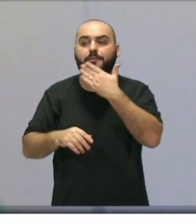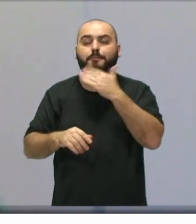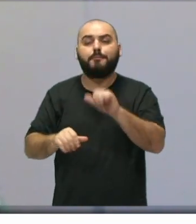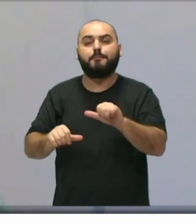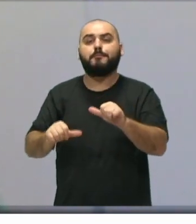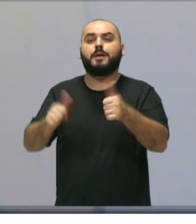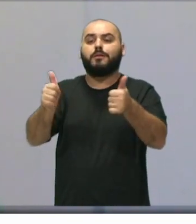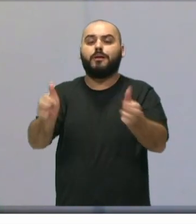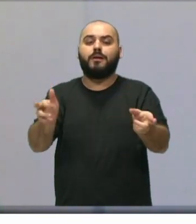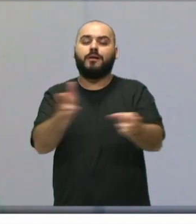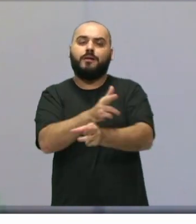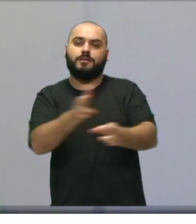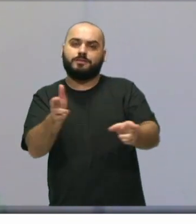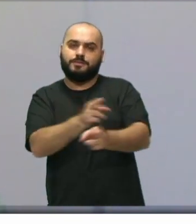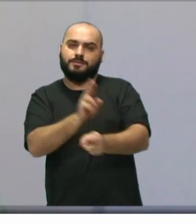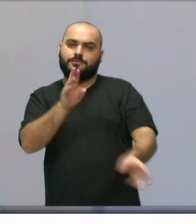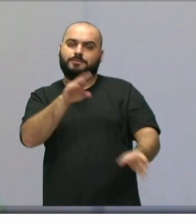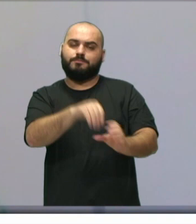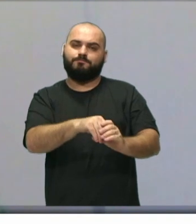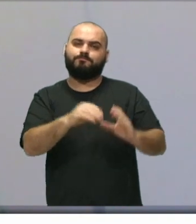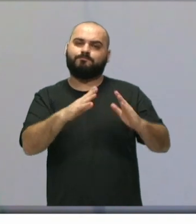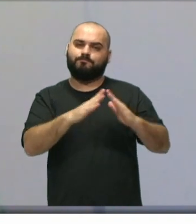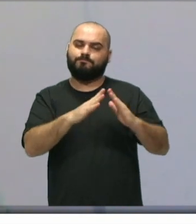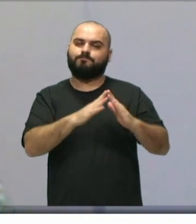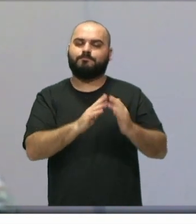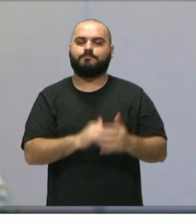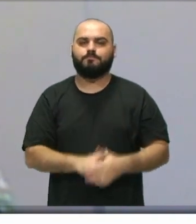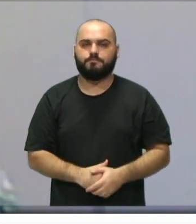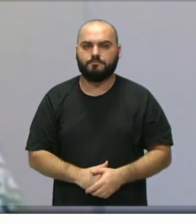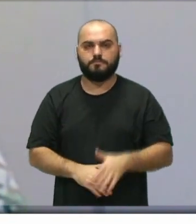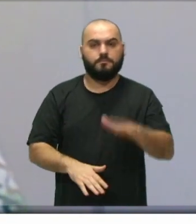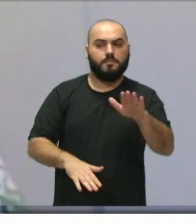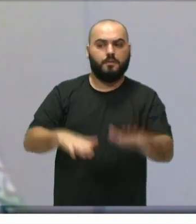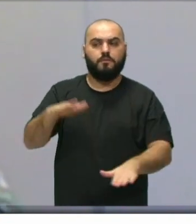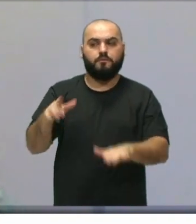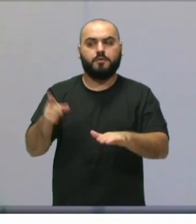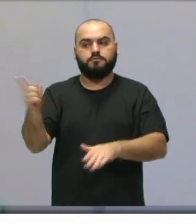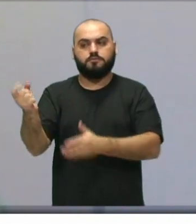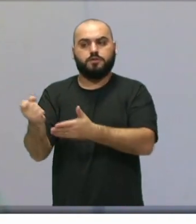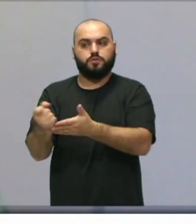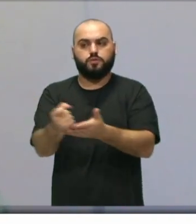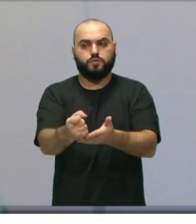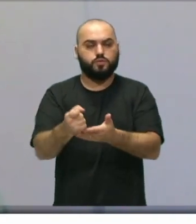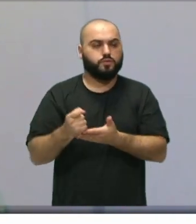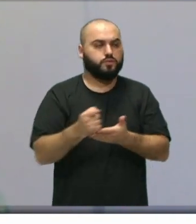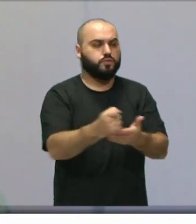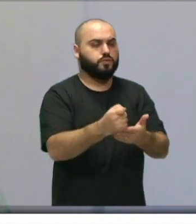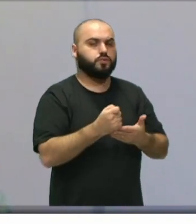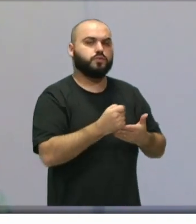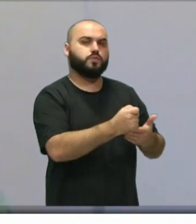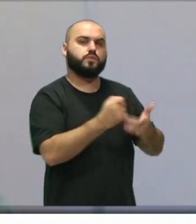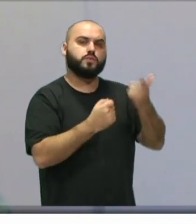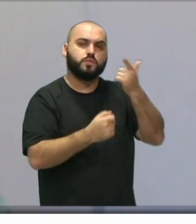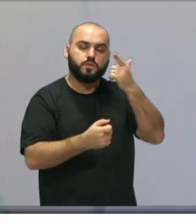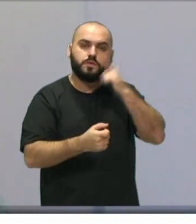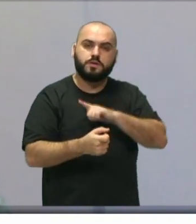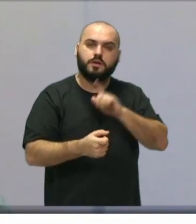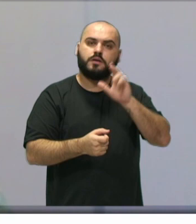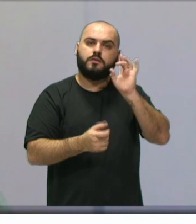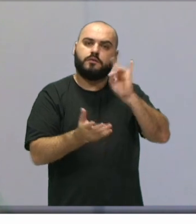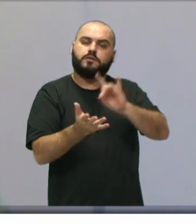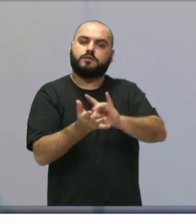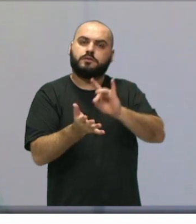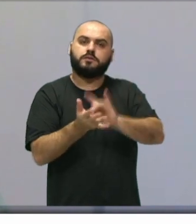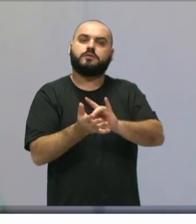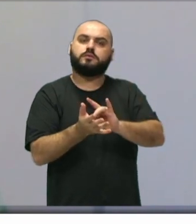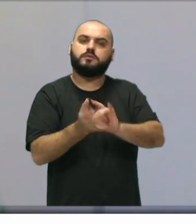interações familiares. E talvez um ajudando o outro, as coisas possam tomar novos rumos e